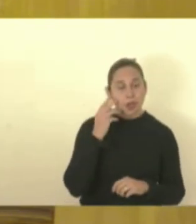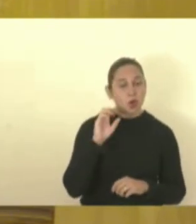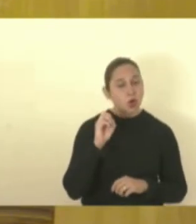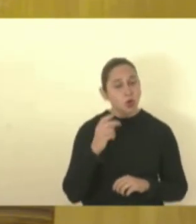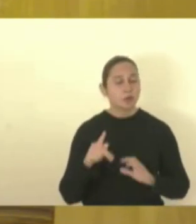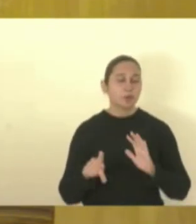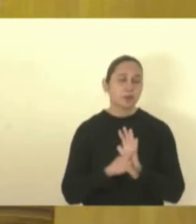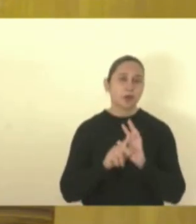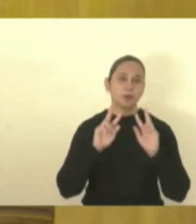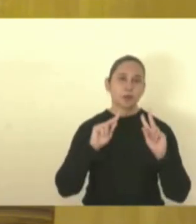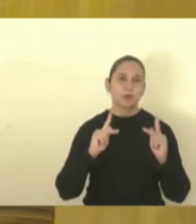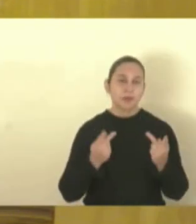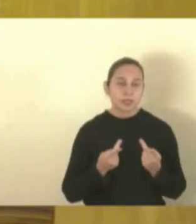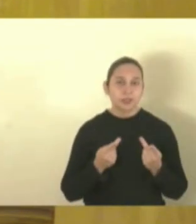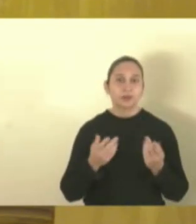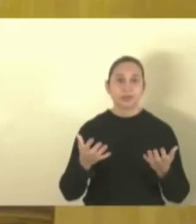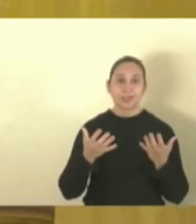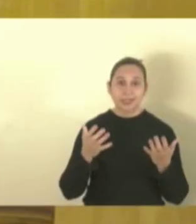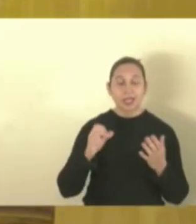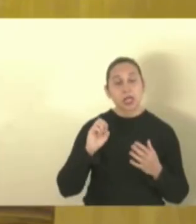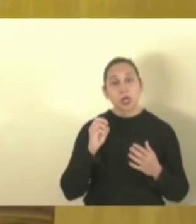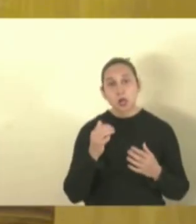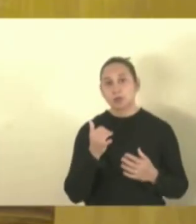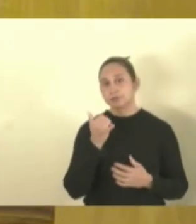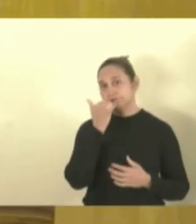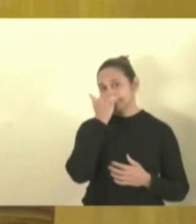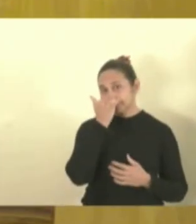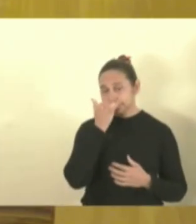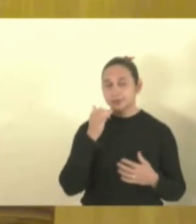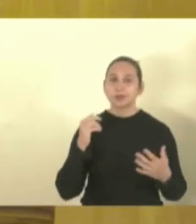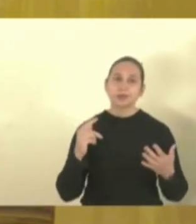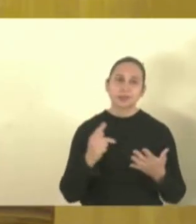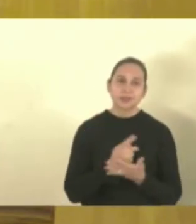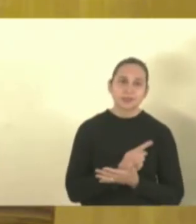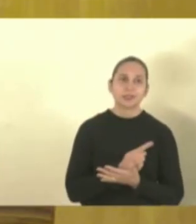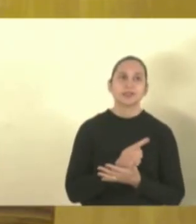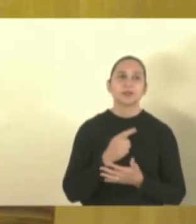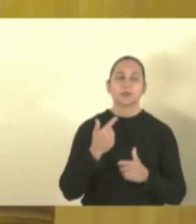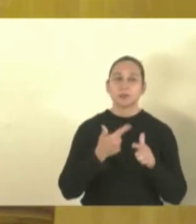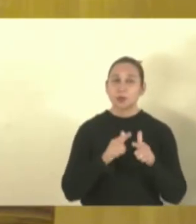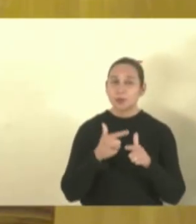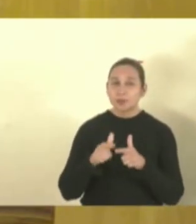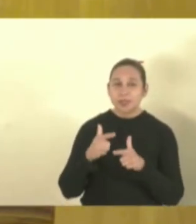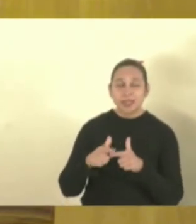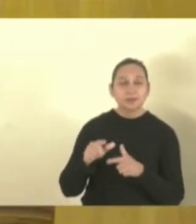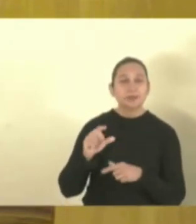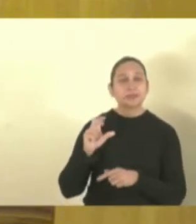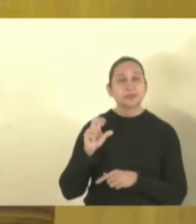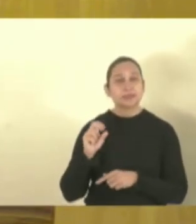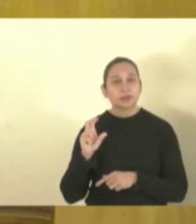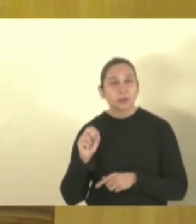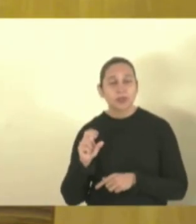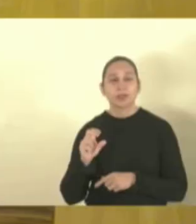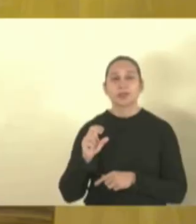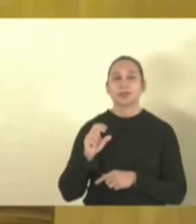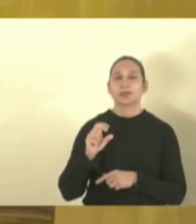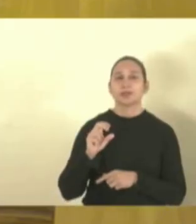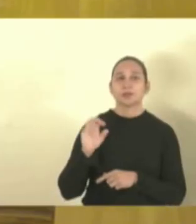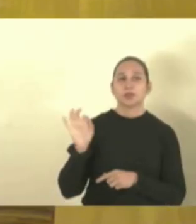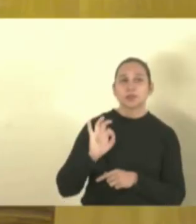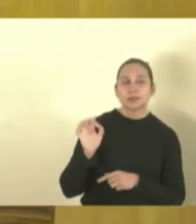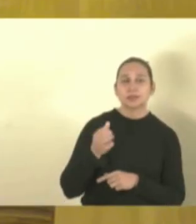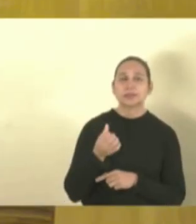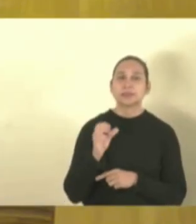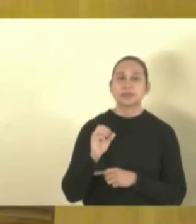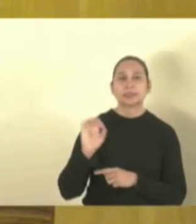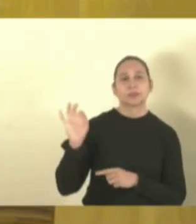humanas, intencionais ou acidentais, causando desastres que podem consumir 50%, 60%, 70%